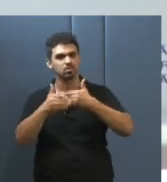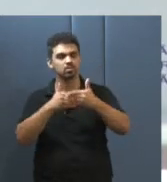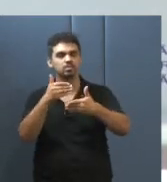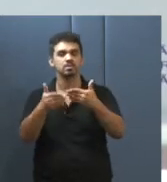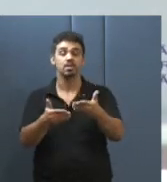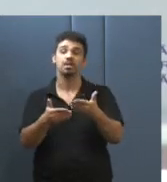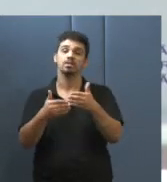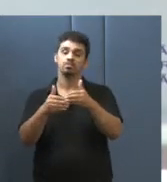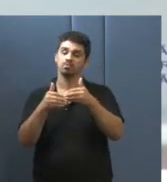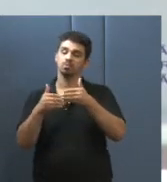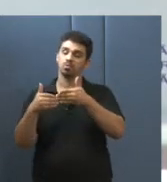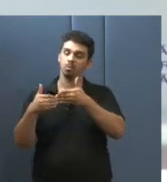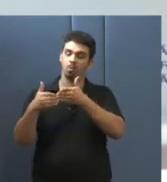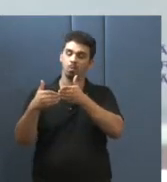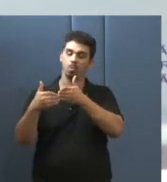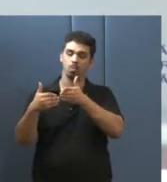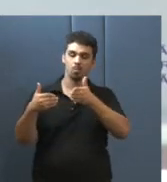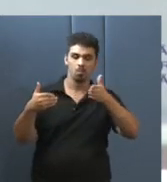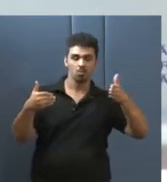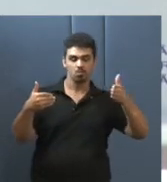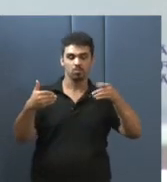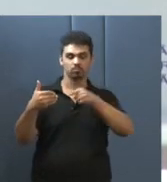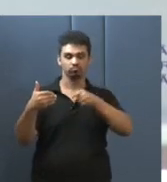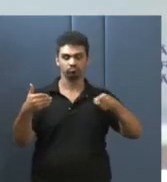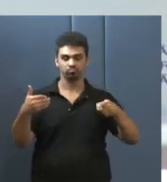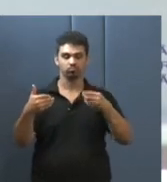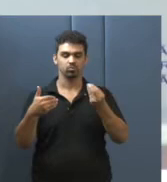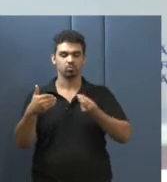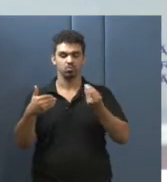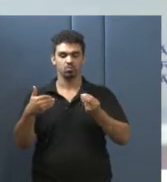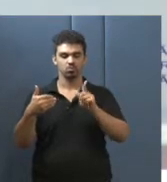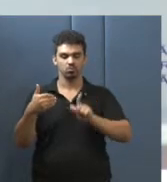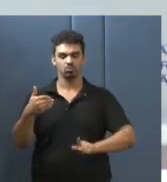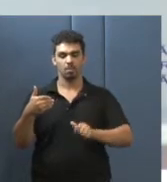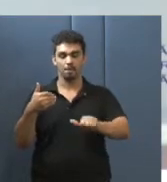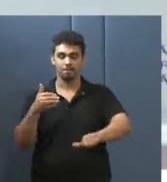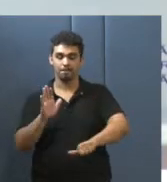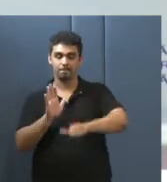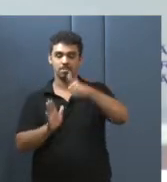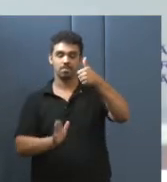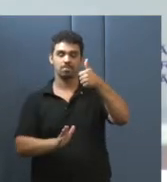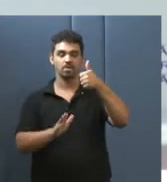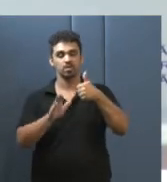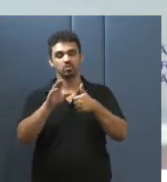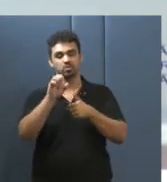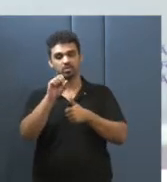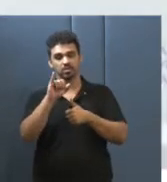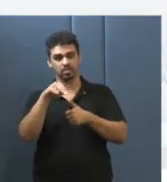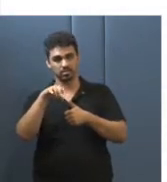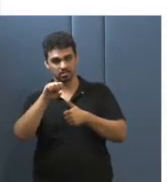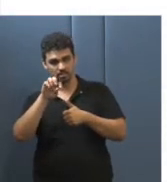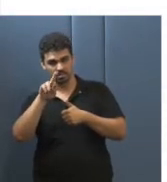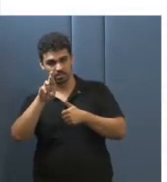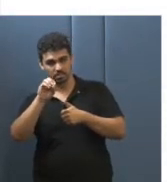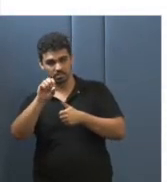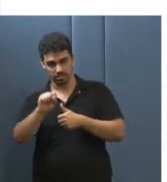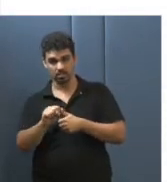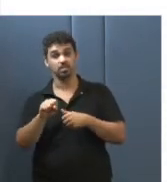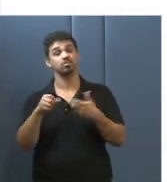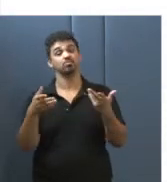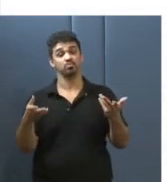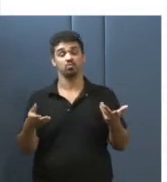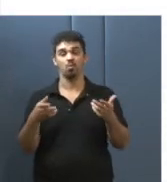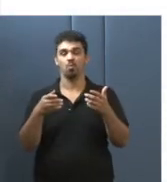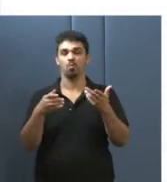que gerencia a recuperação dos primeiros defaults, dos primeiros sinistros ou calotes, que é o nome informal do